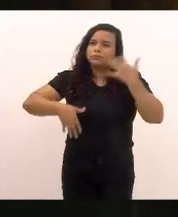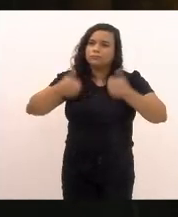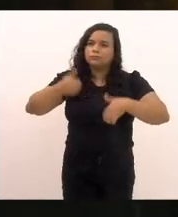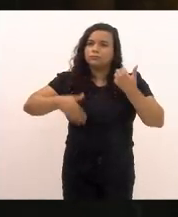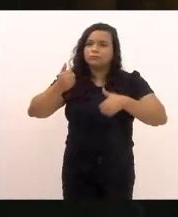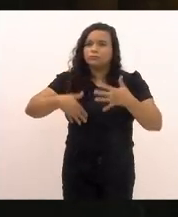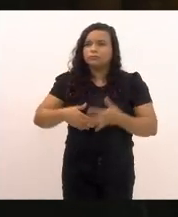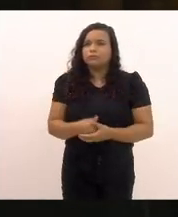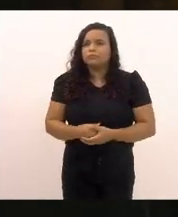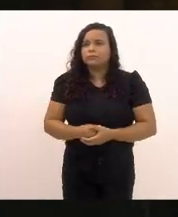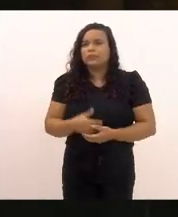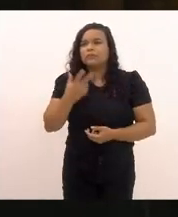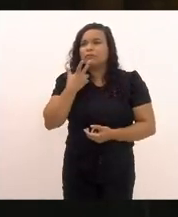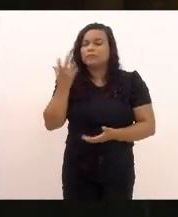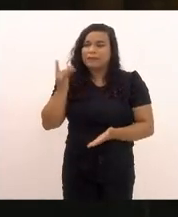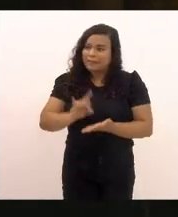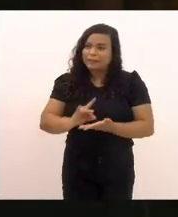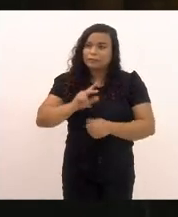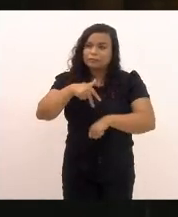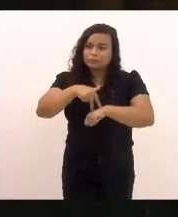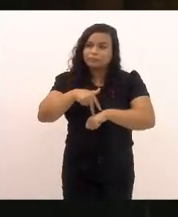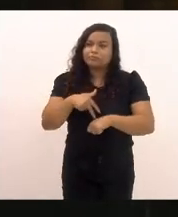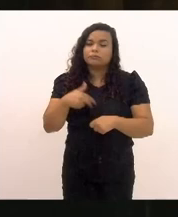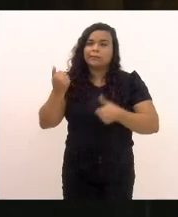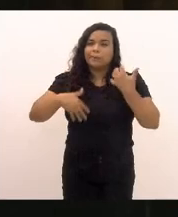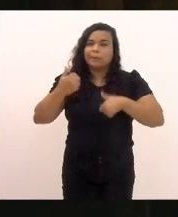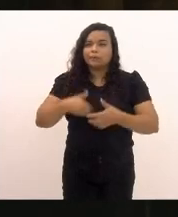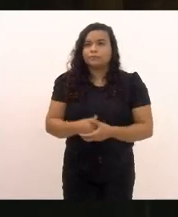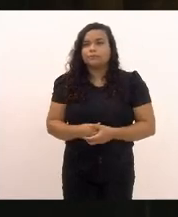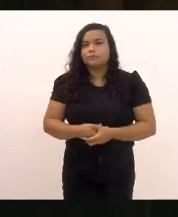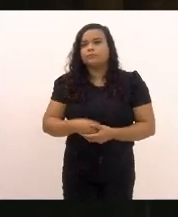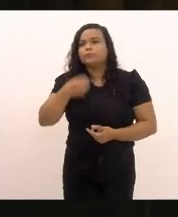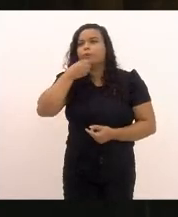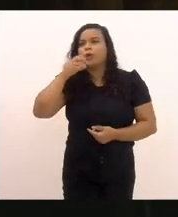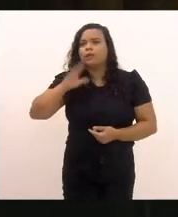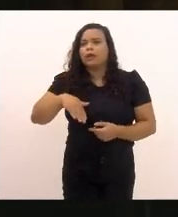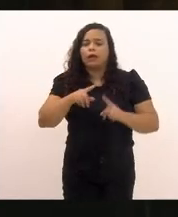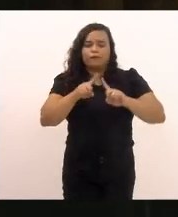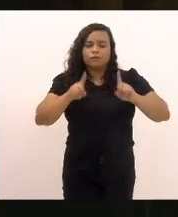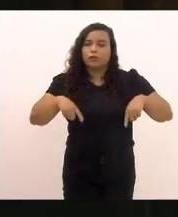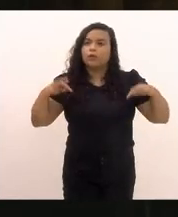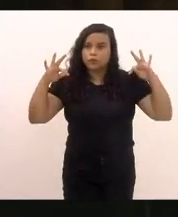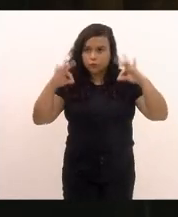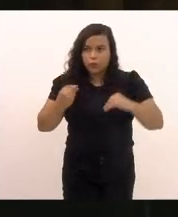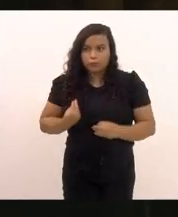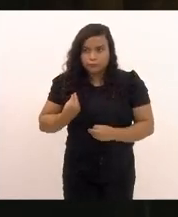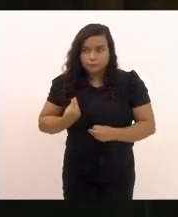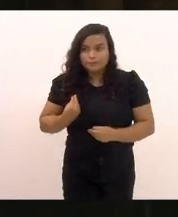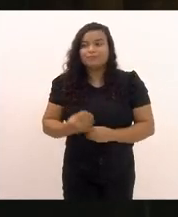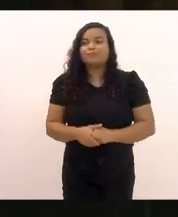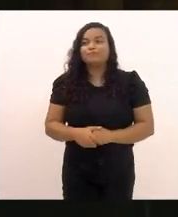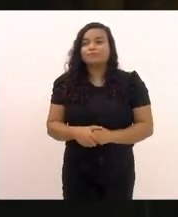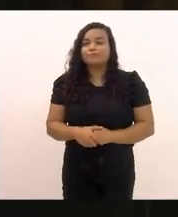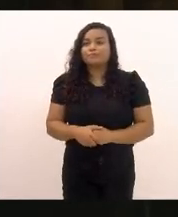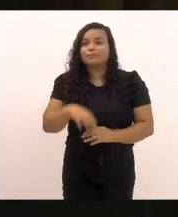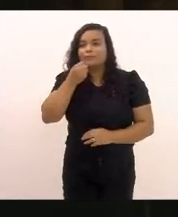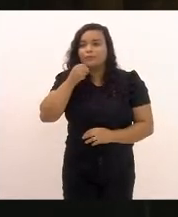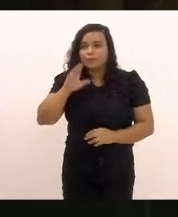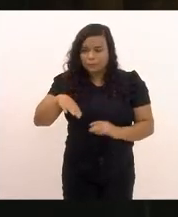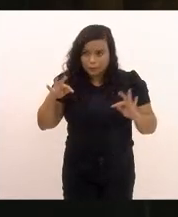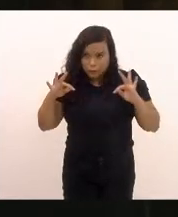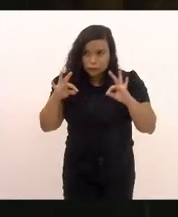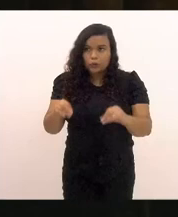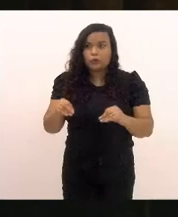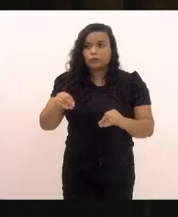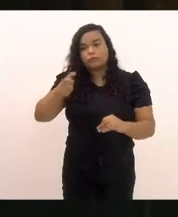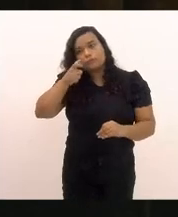dizer somente a verdade na tribuna dessa casa. Boa tarde aos funcionários que aqui estão. Boa tarde a todos que